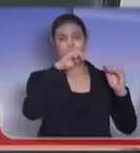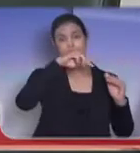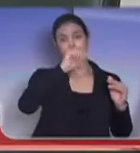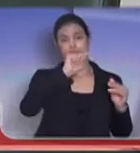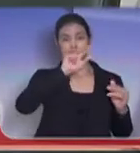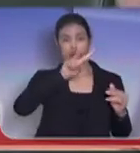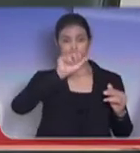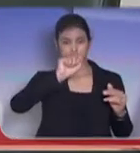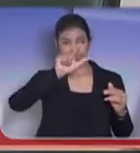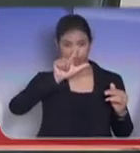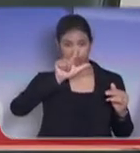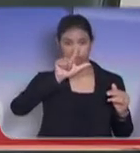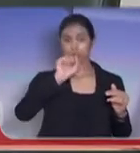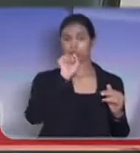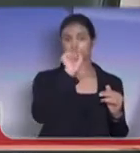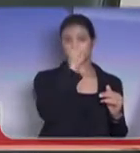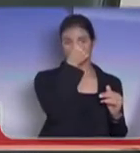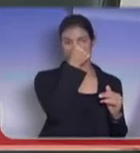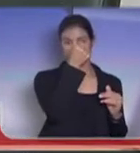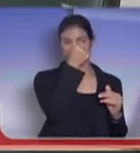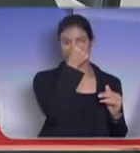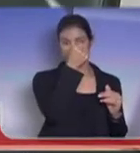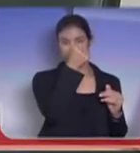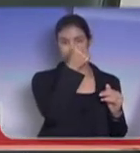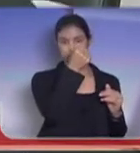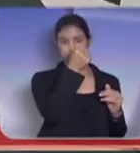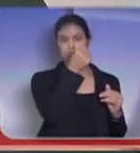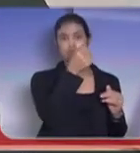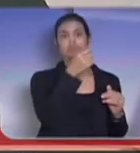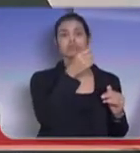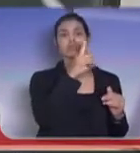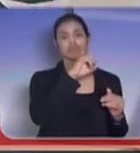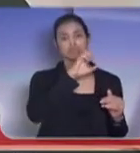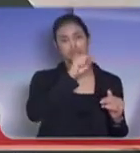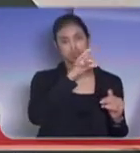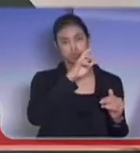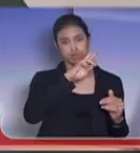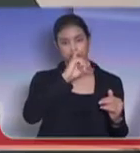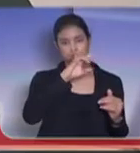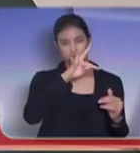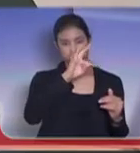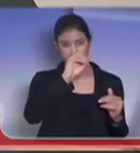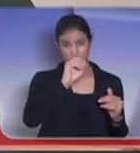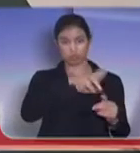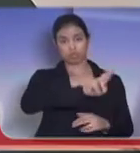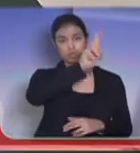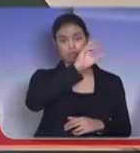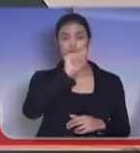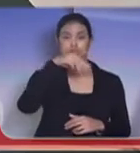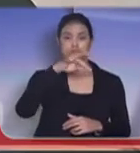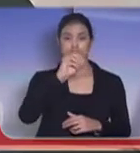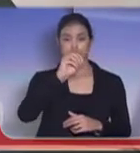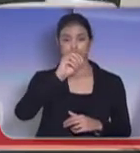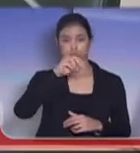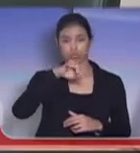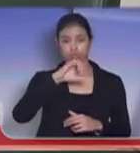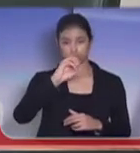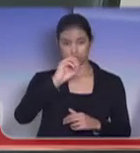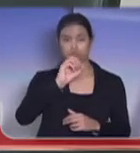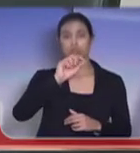são paulo 8º 8º distrito naval é comandado pelo contra almirante antonio carlos suarez guerreiro